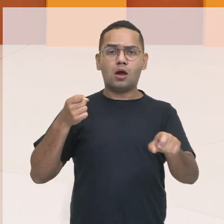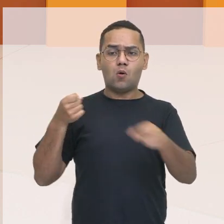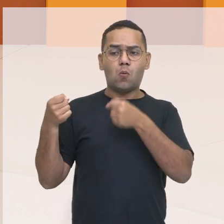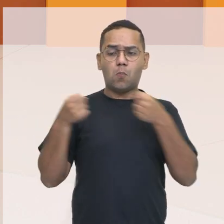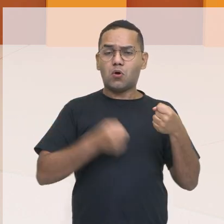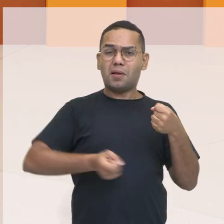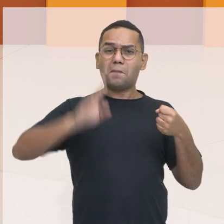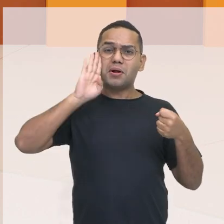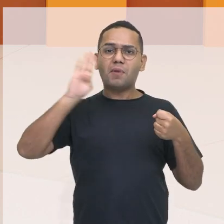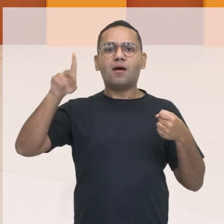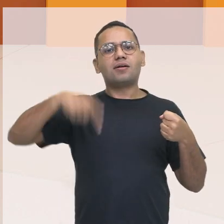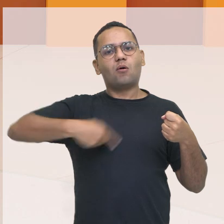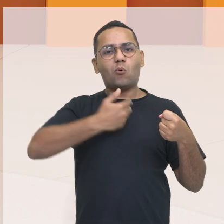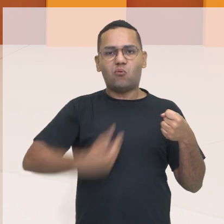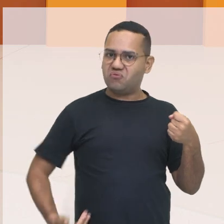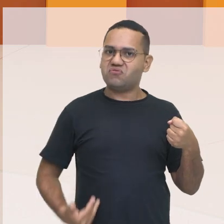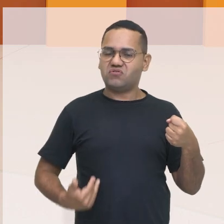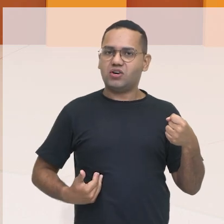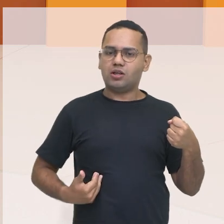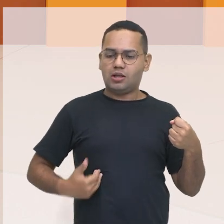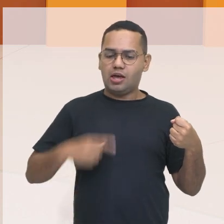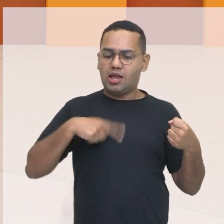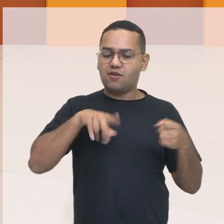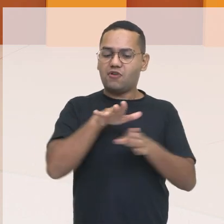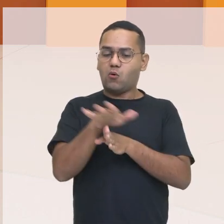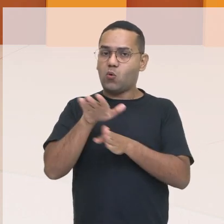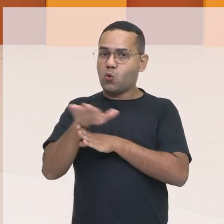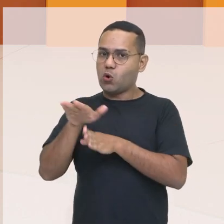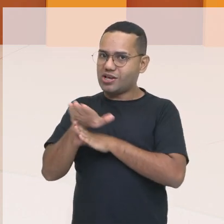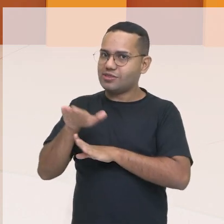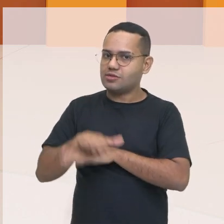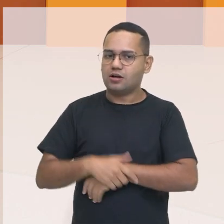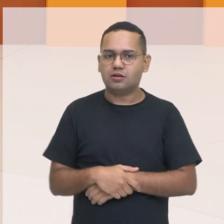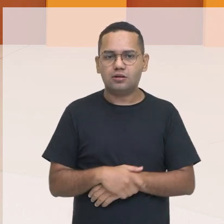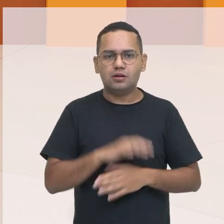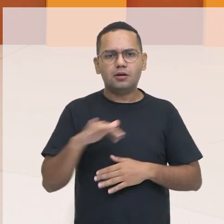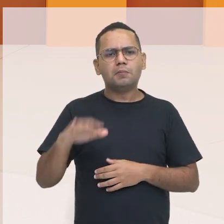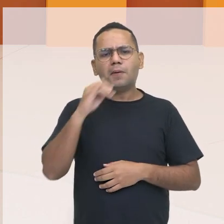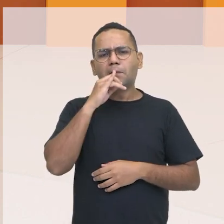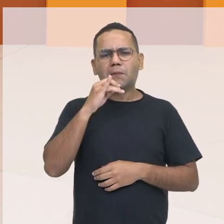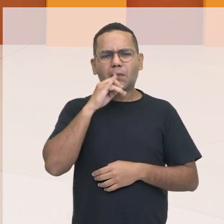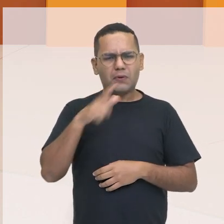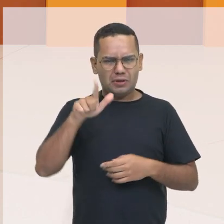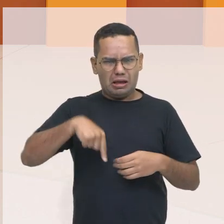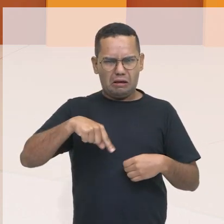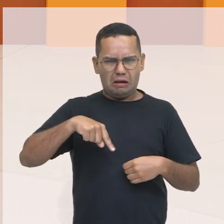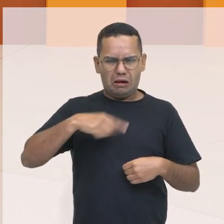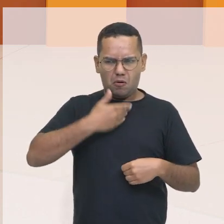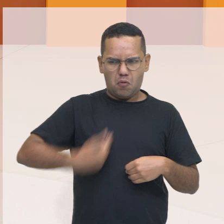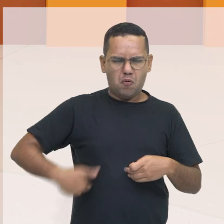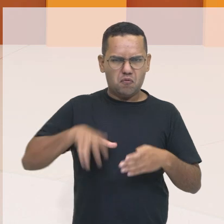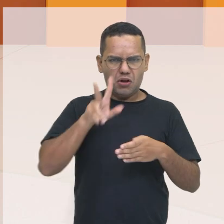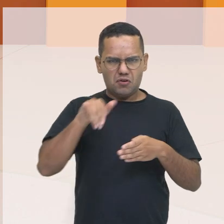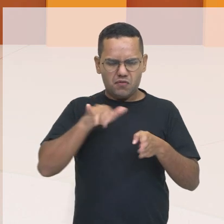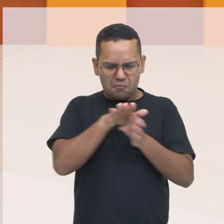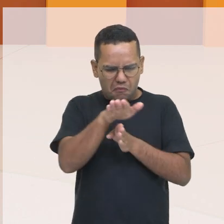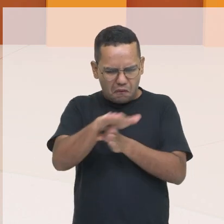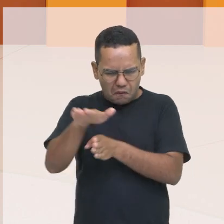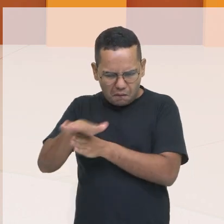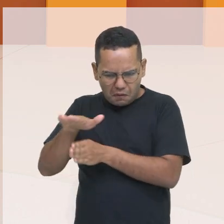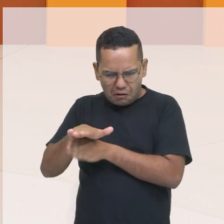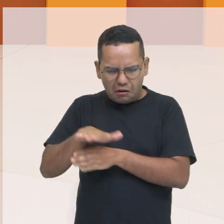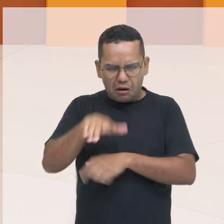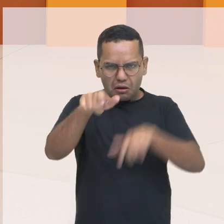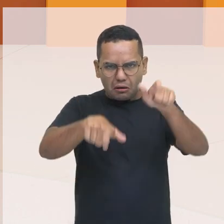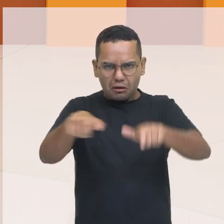ali, tá? Entretanto, na prática, não é o macropoder que funciona nas relações comuns da vida social do